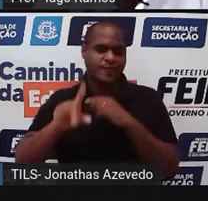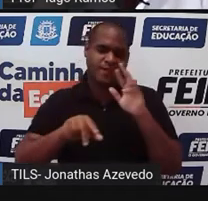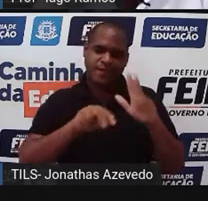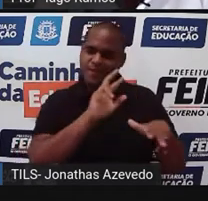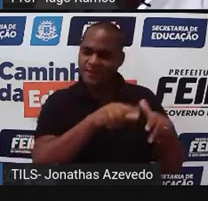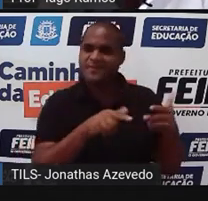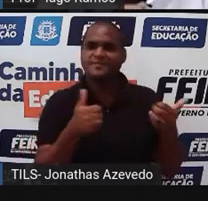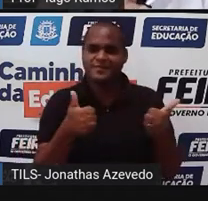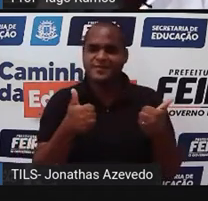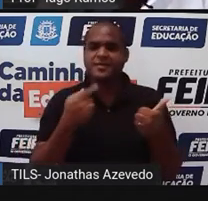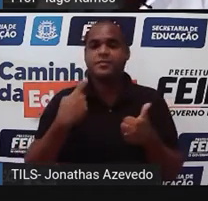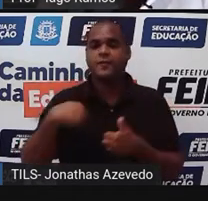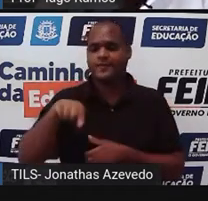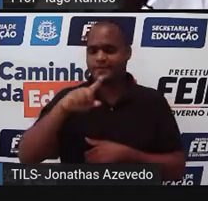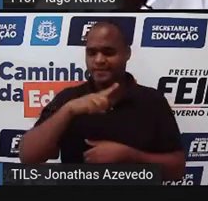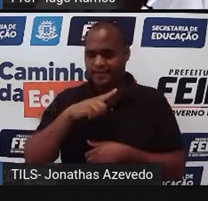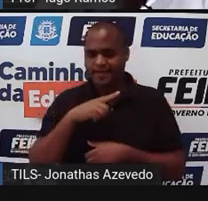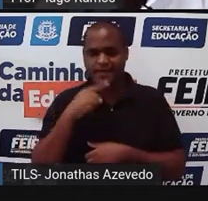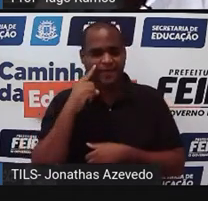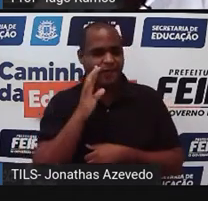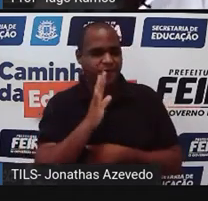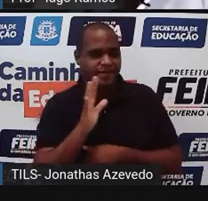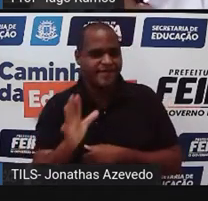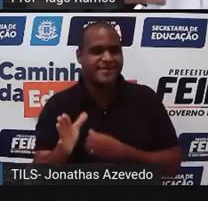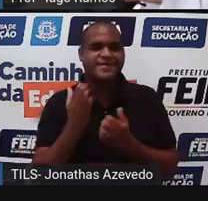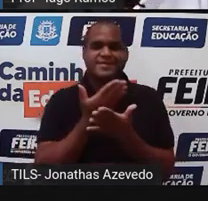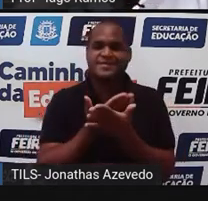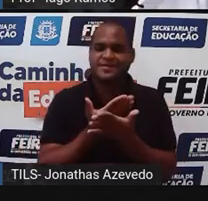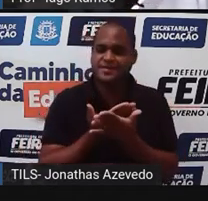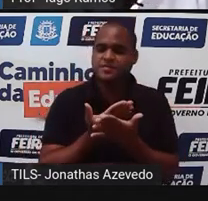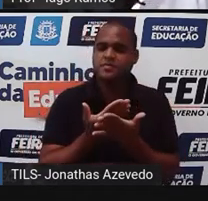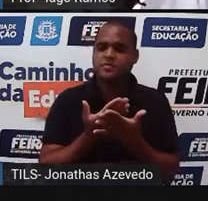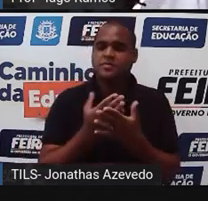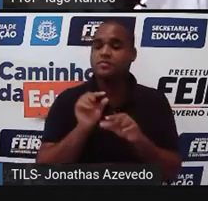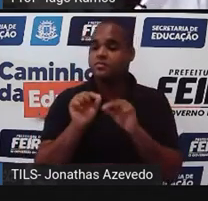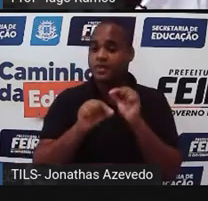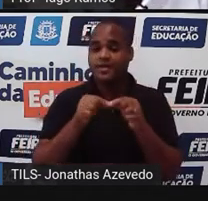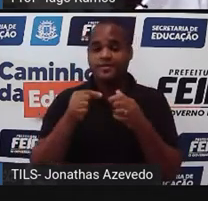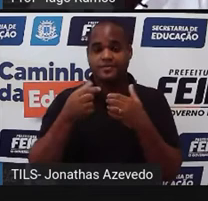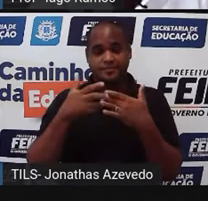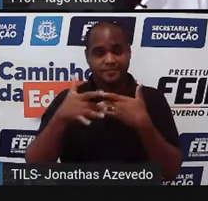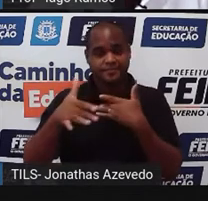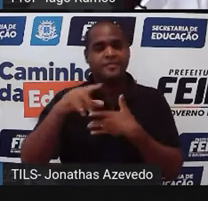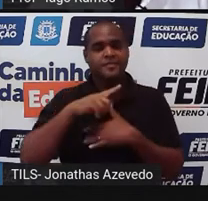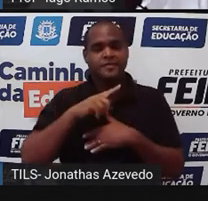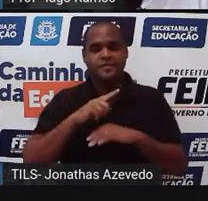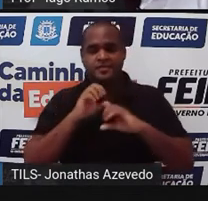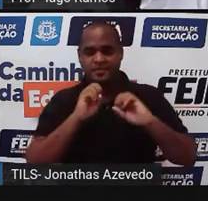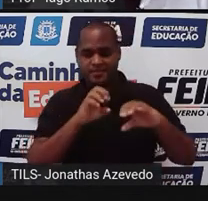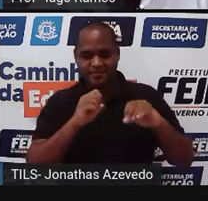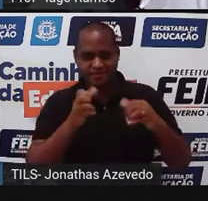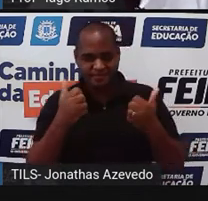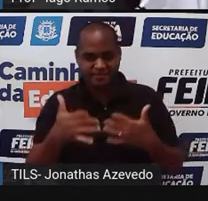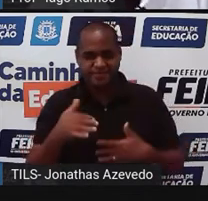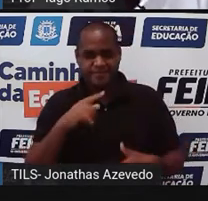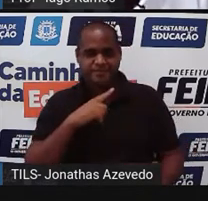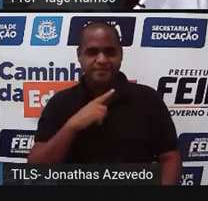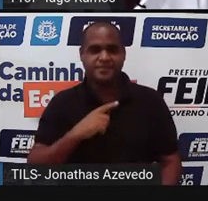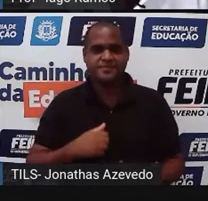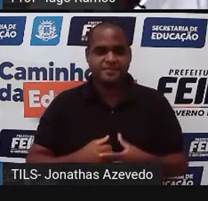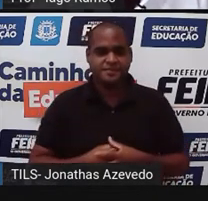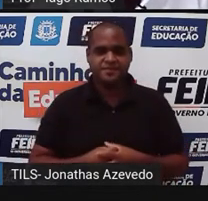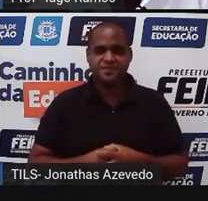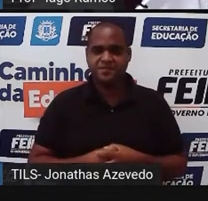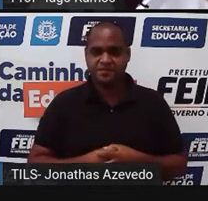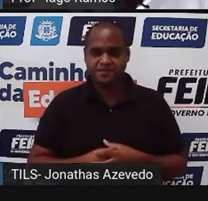ali a gente já veio estudando aí em uma série de aulas beleza bom